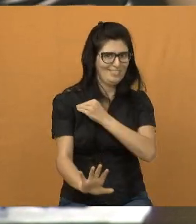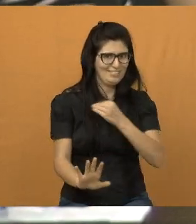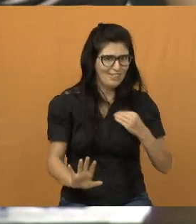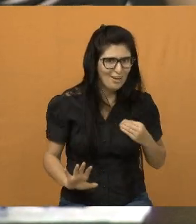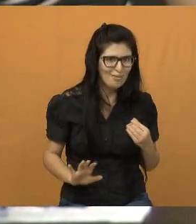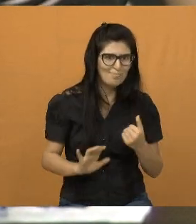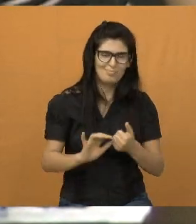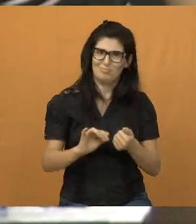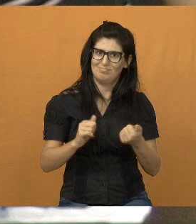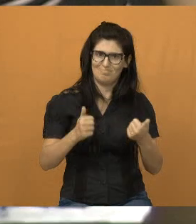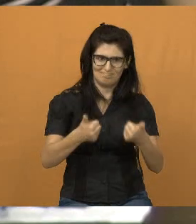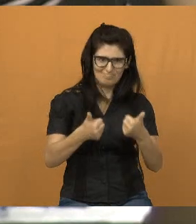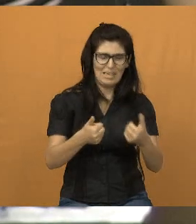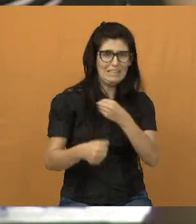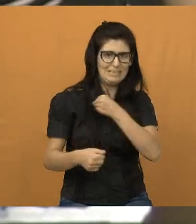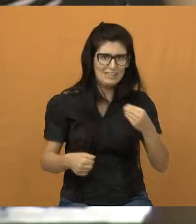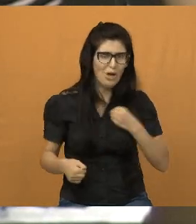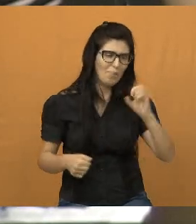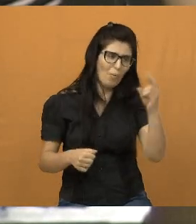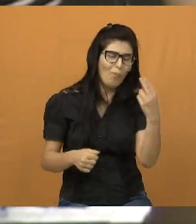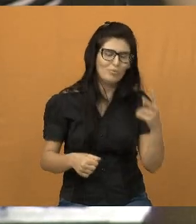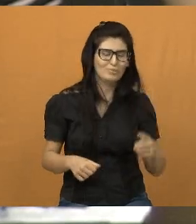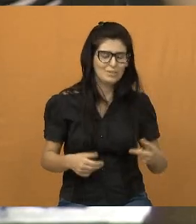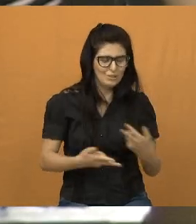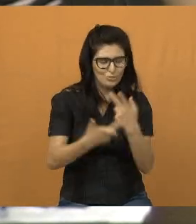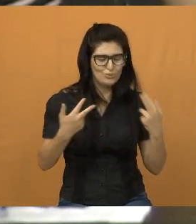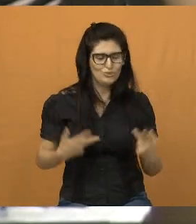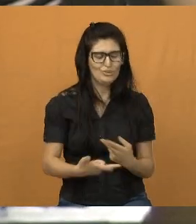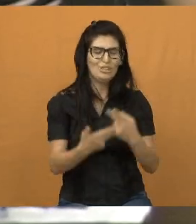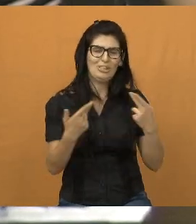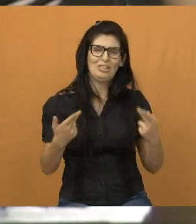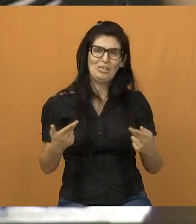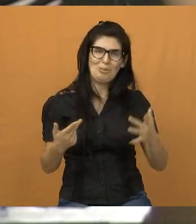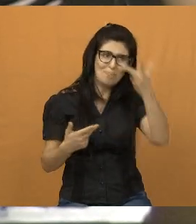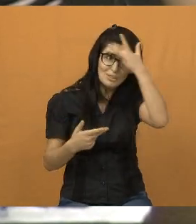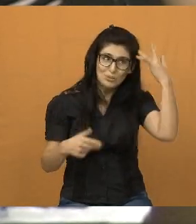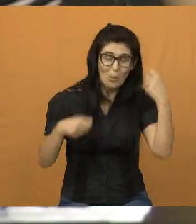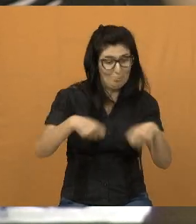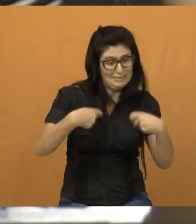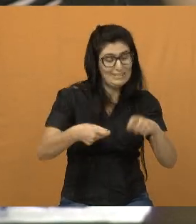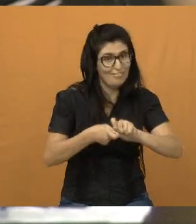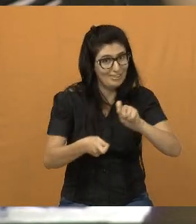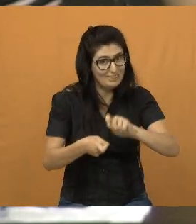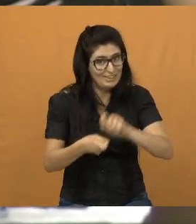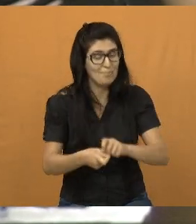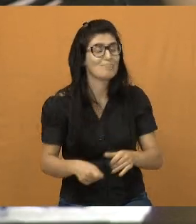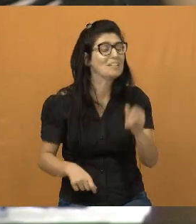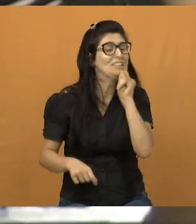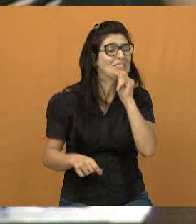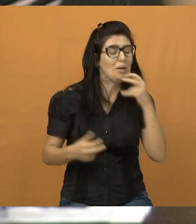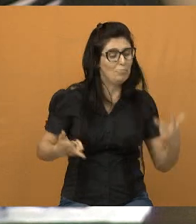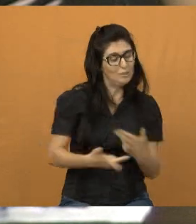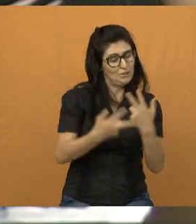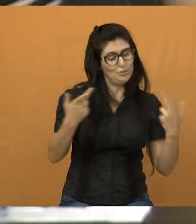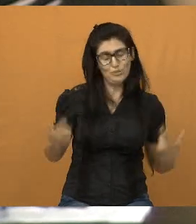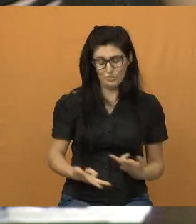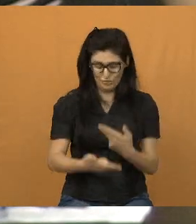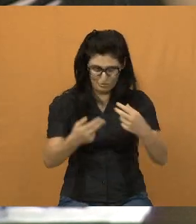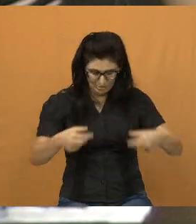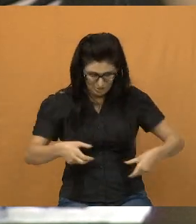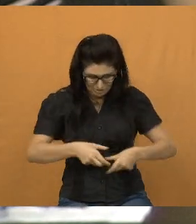de exame como de cirurgias, né? Tem, por exemplo, cirurgia abdominal, de